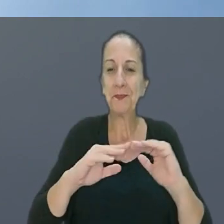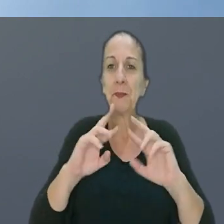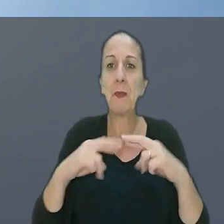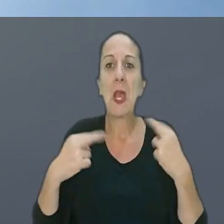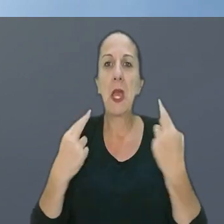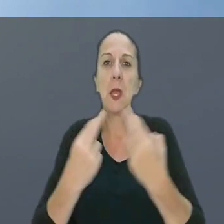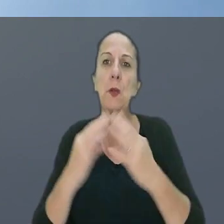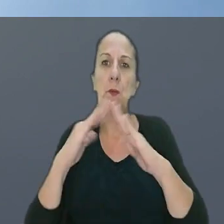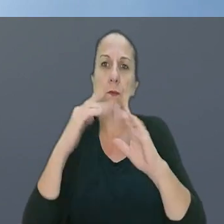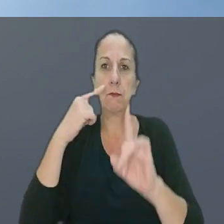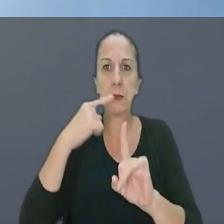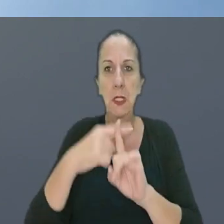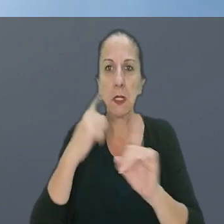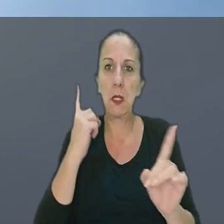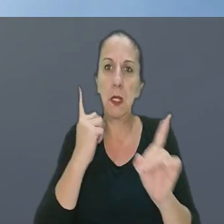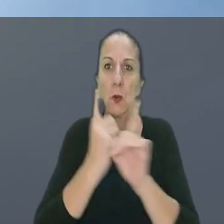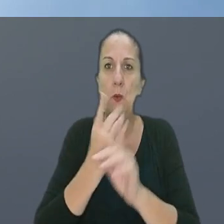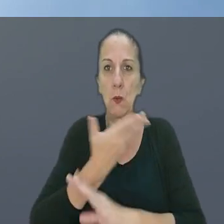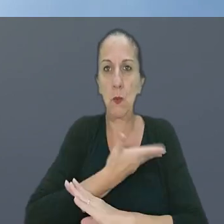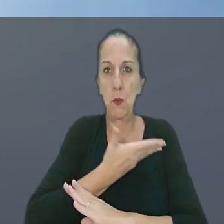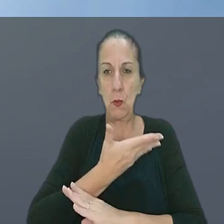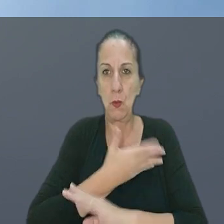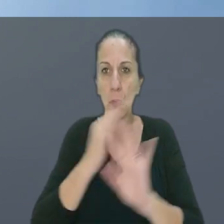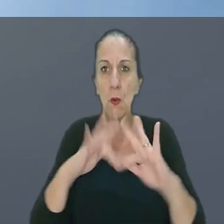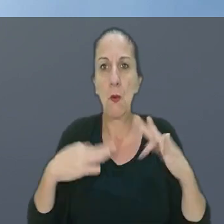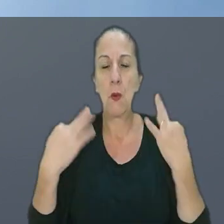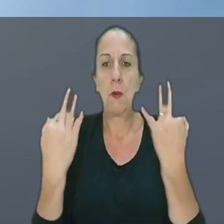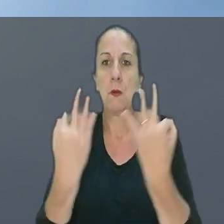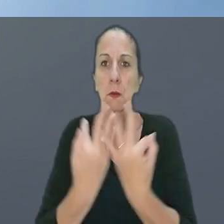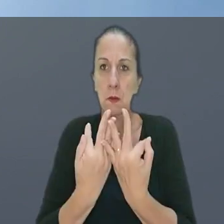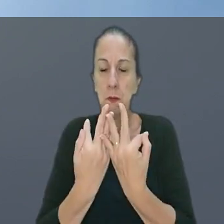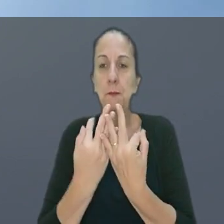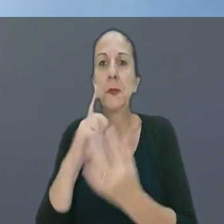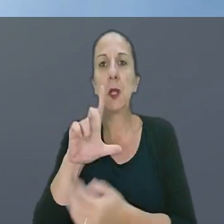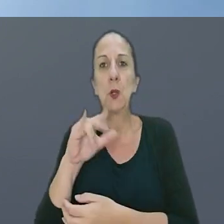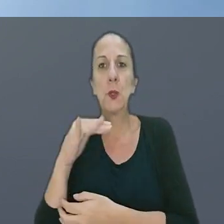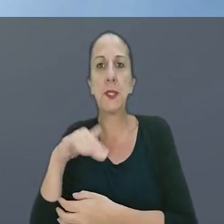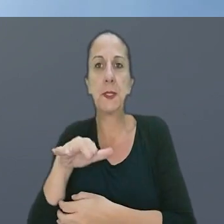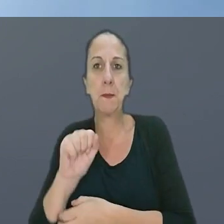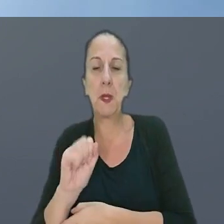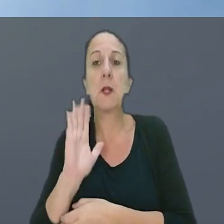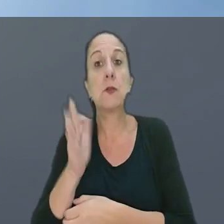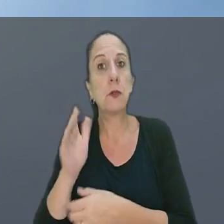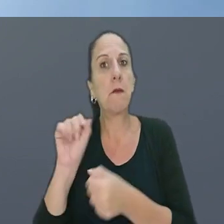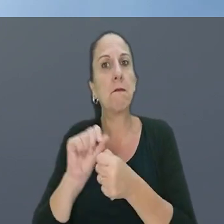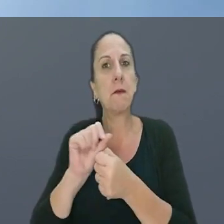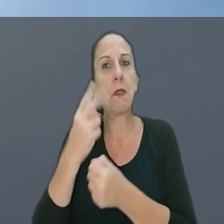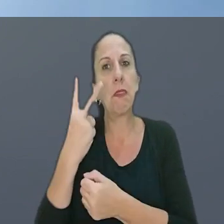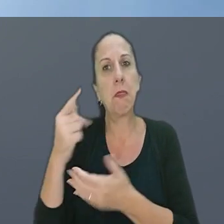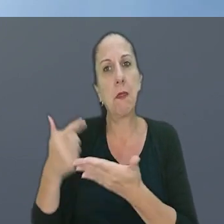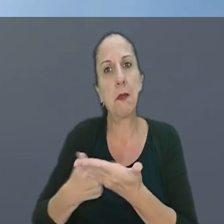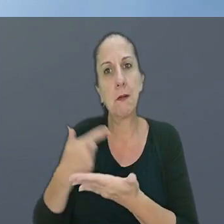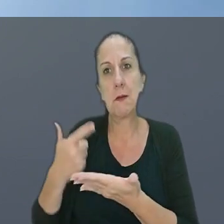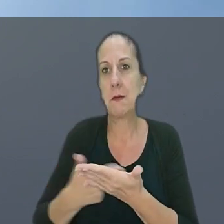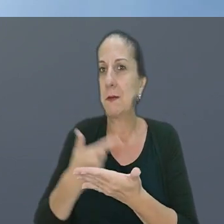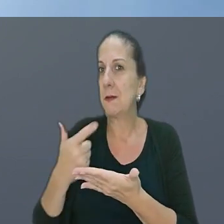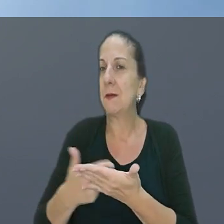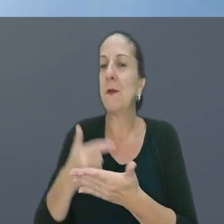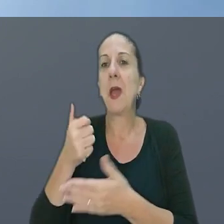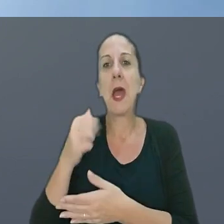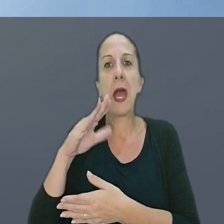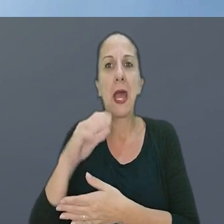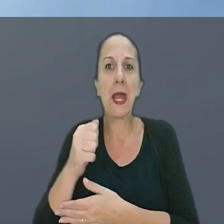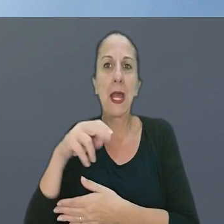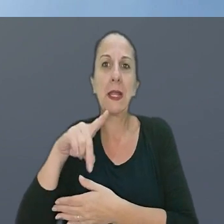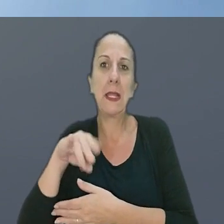praticamente. São reuniões na igreja, encontro com as amigas, família. A Lucimar também já publicou 2 livros e é imortal